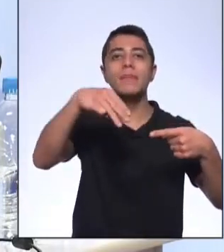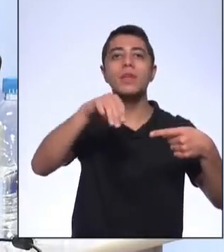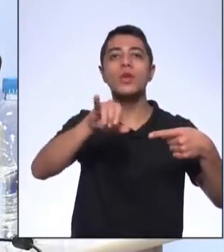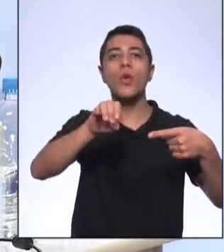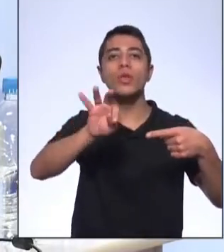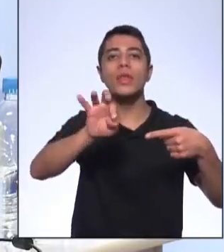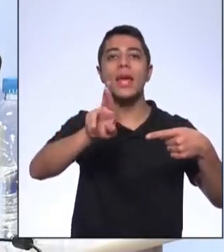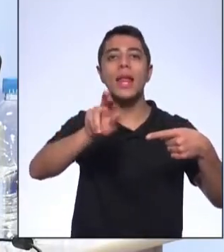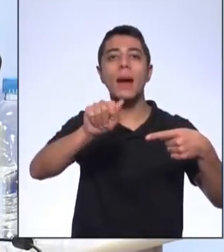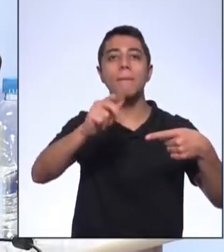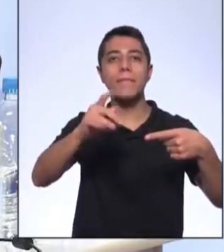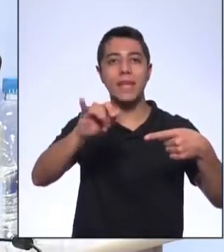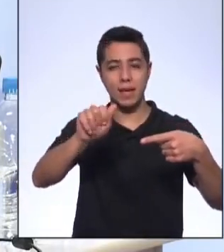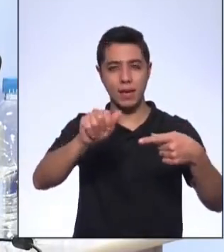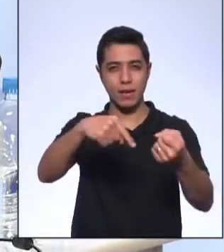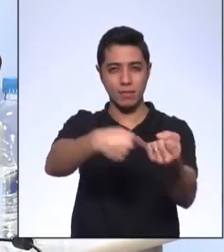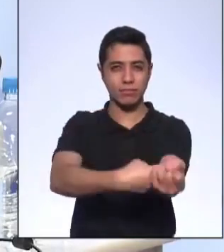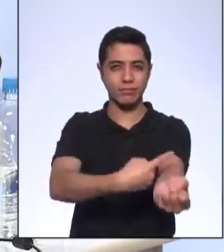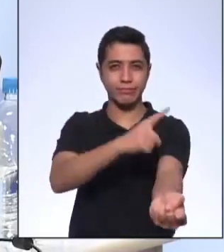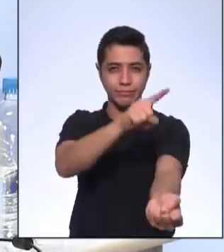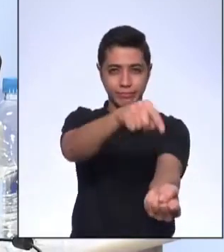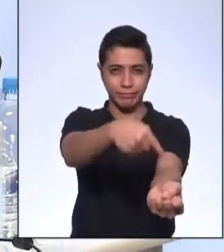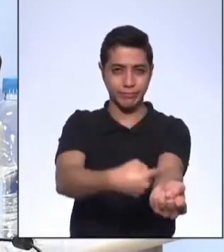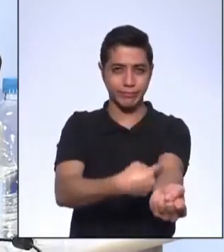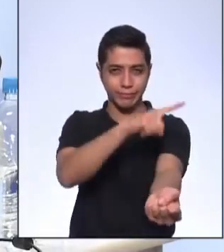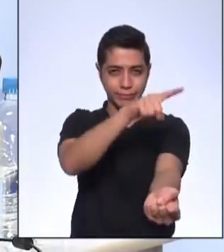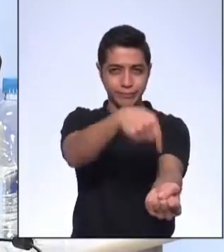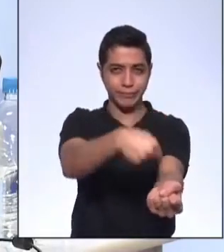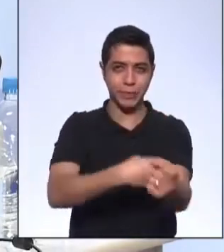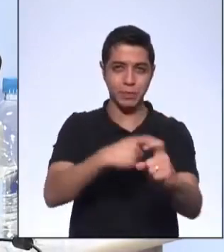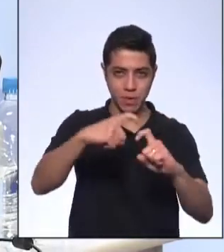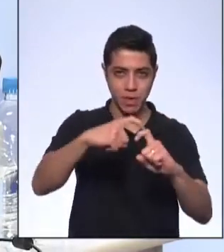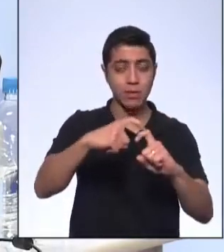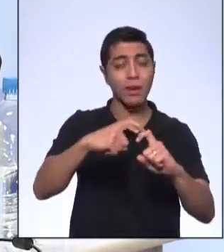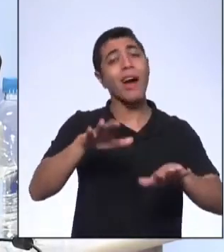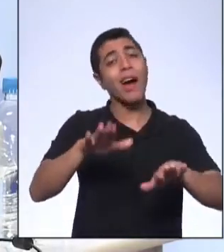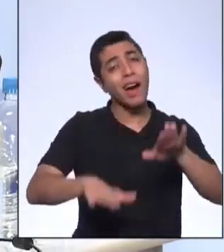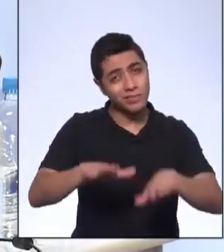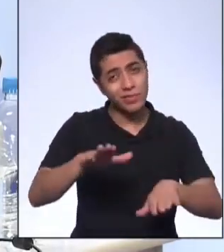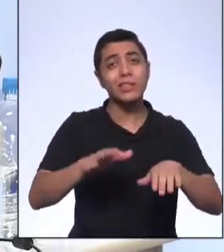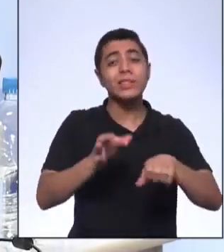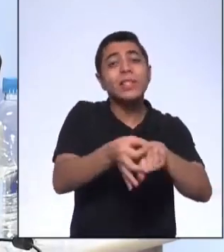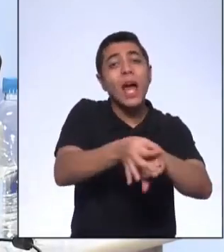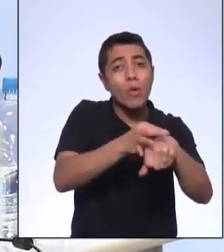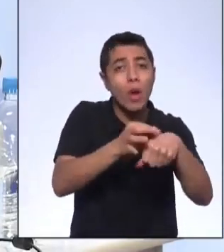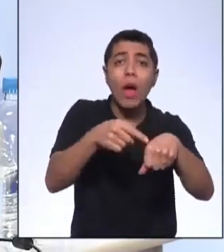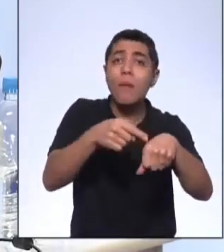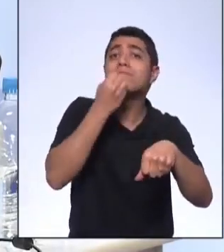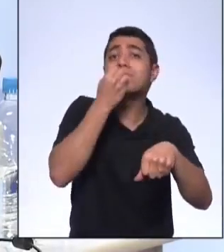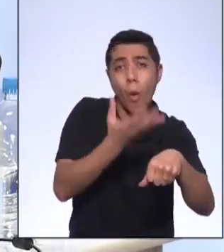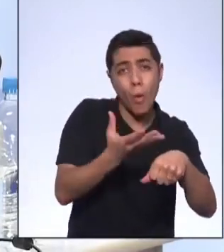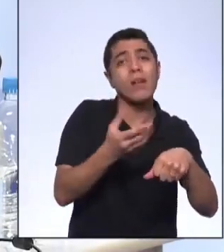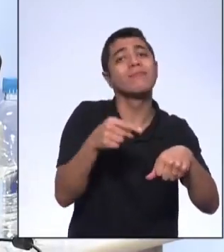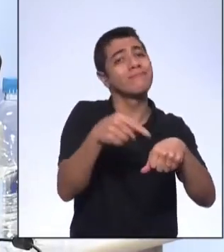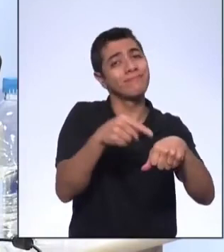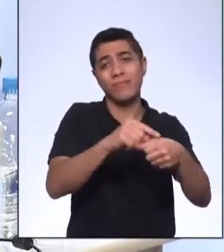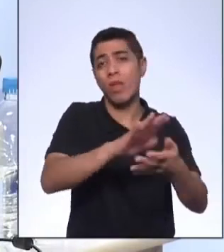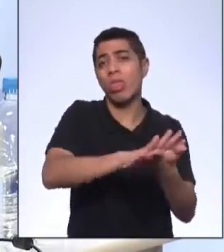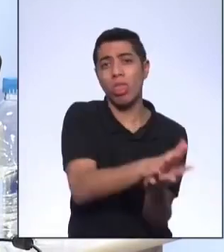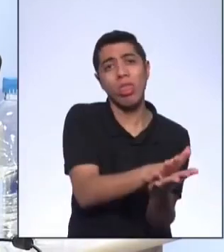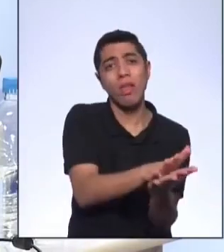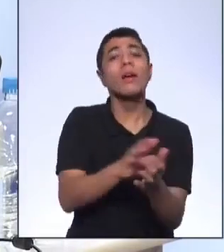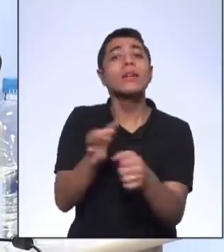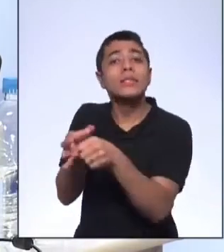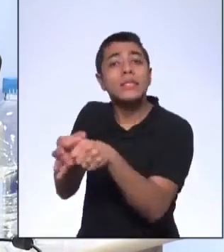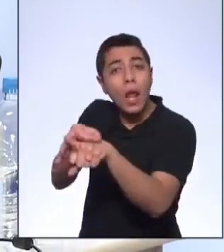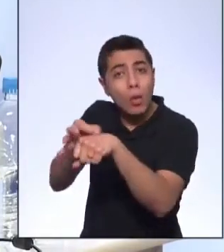Né? Daí os efeitos colaterais da quimioterapia, como a queda de cabelo. Né? O bulbo capilar ele é muito sensível, é uma região muito vascularizada e sensível.